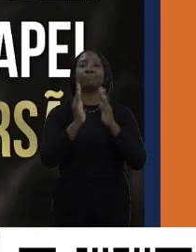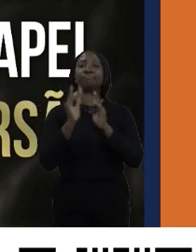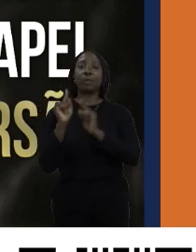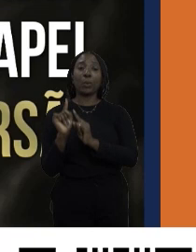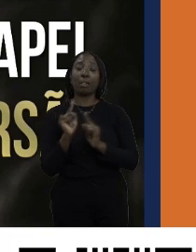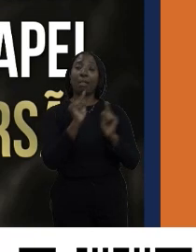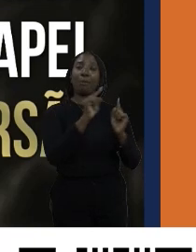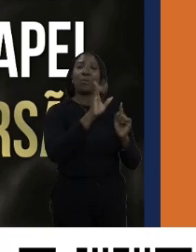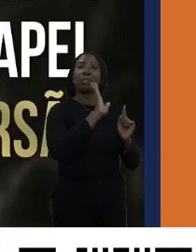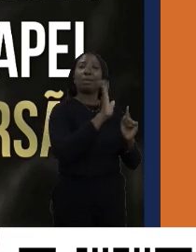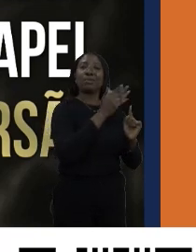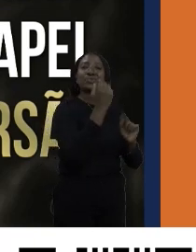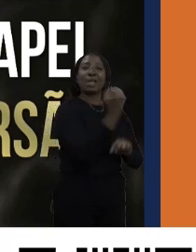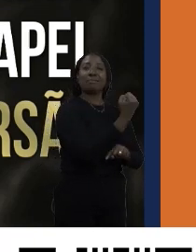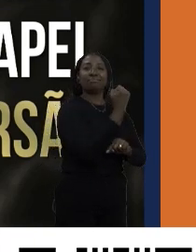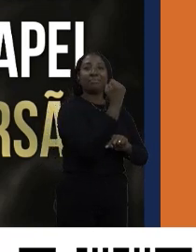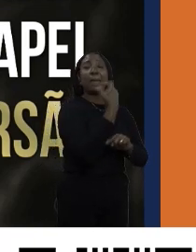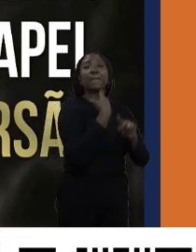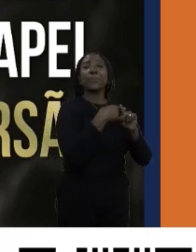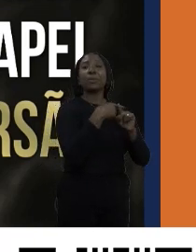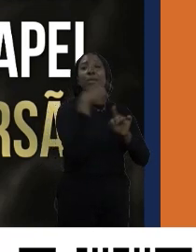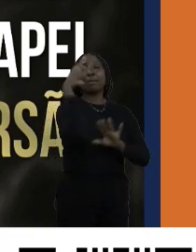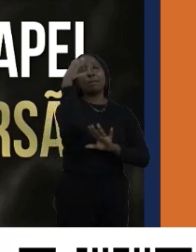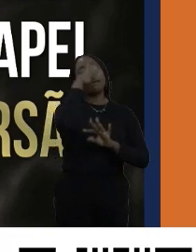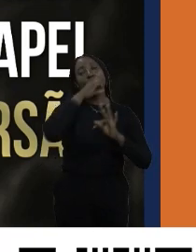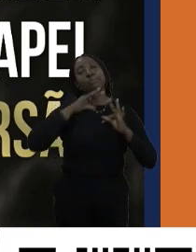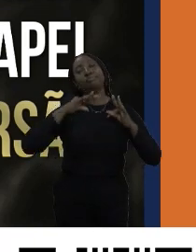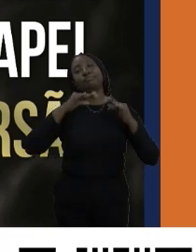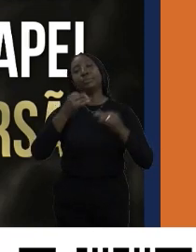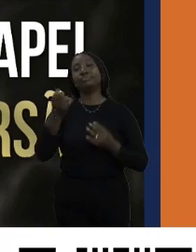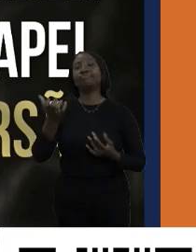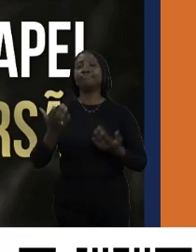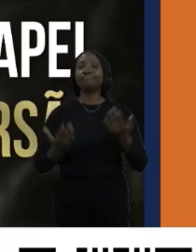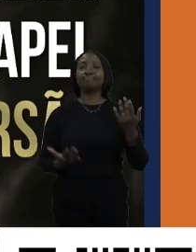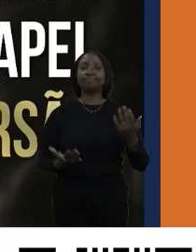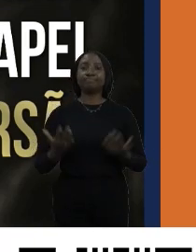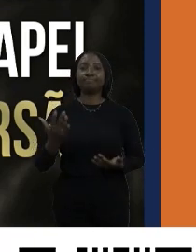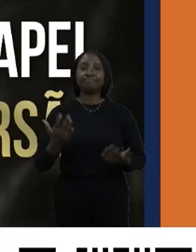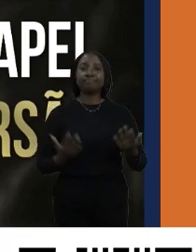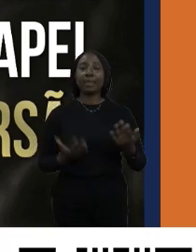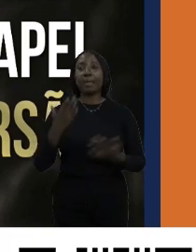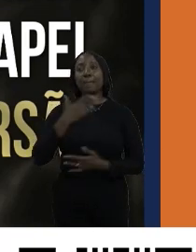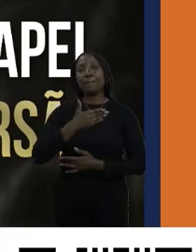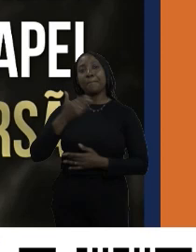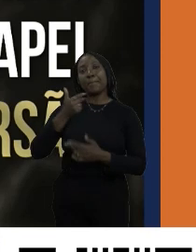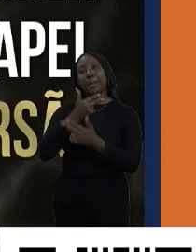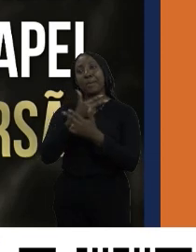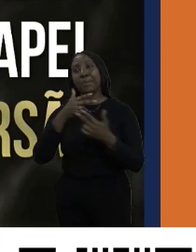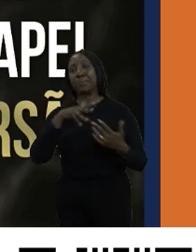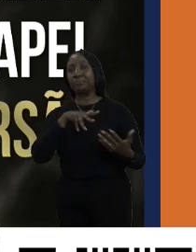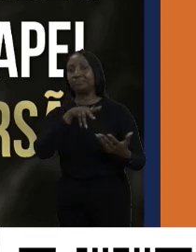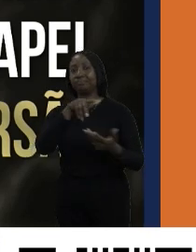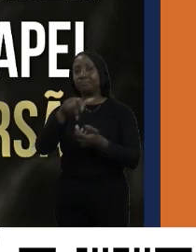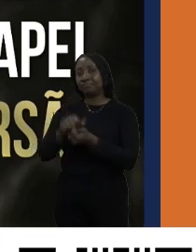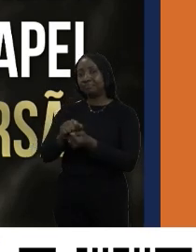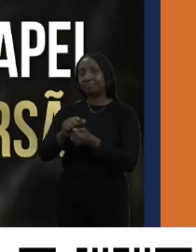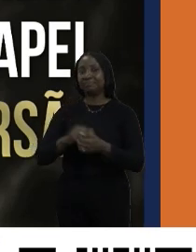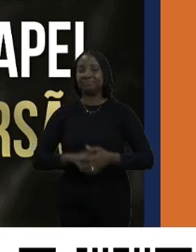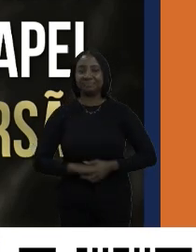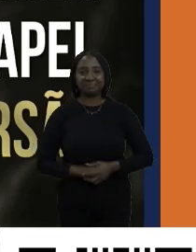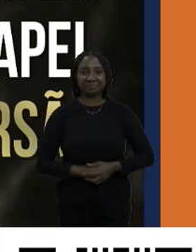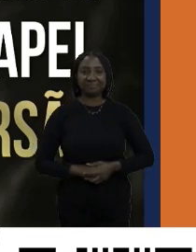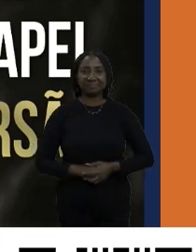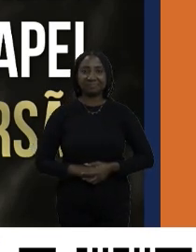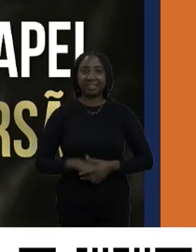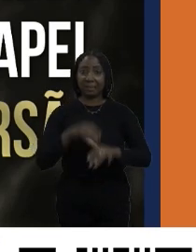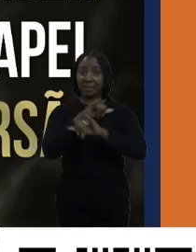outra, porque eu aprendi, acima de tudo, a servir, que é uma das melhores coisas do mundo, tá bom? Então, esse é